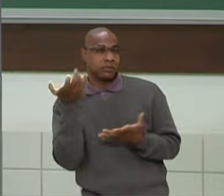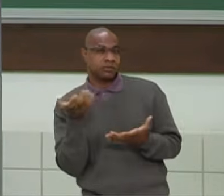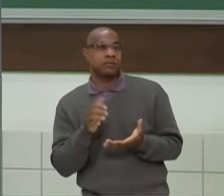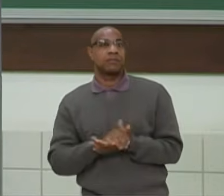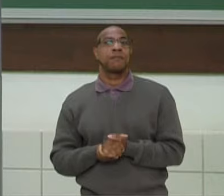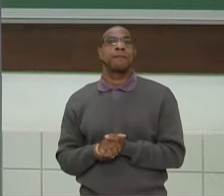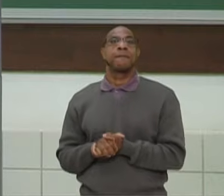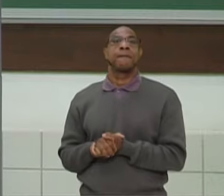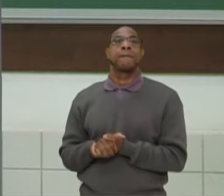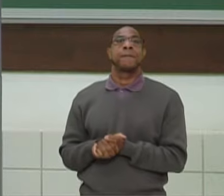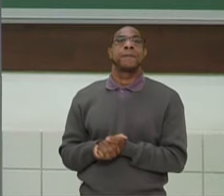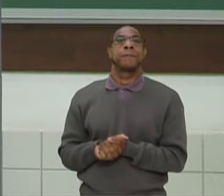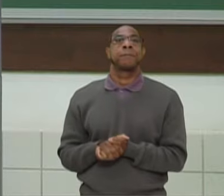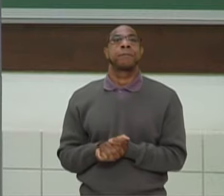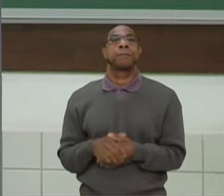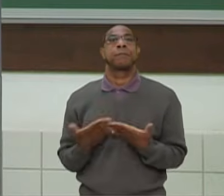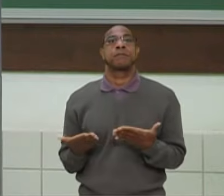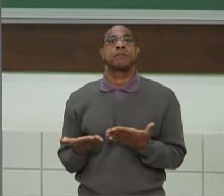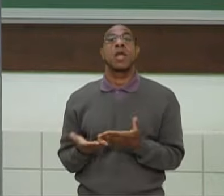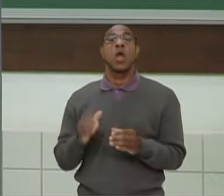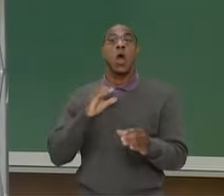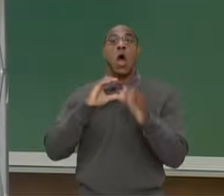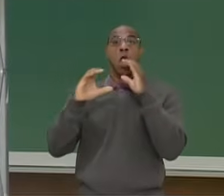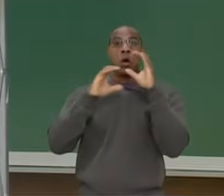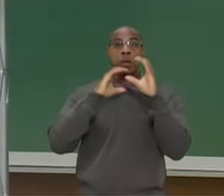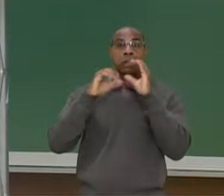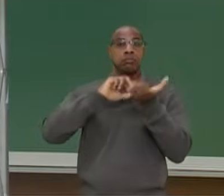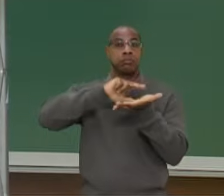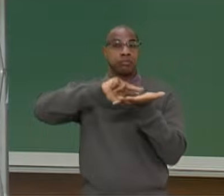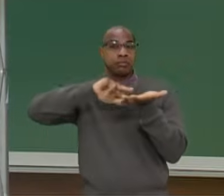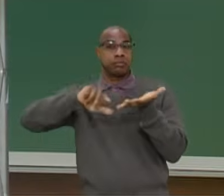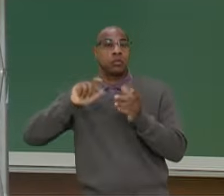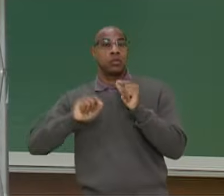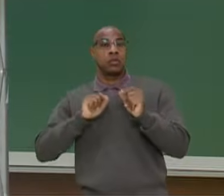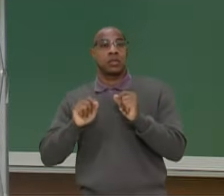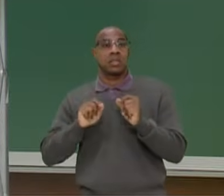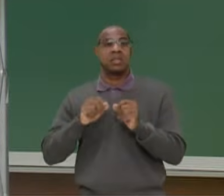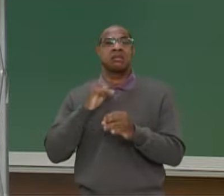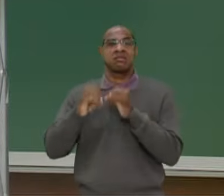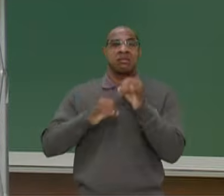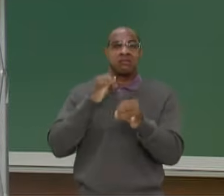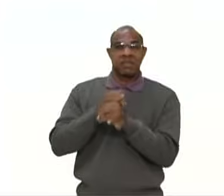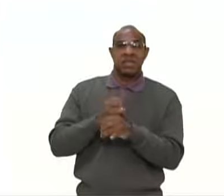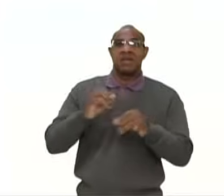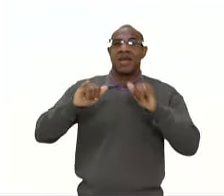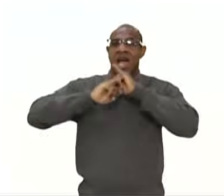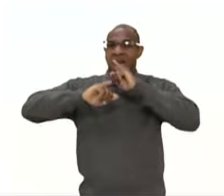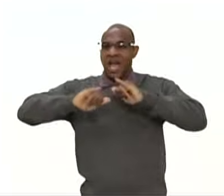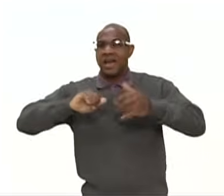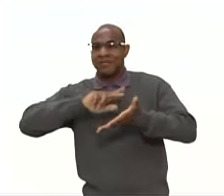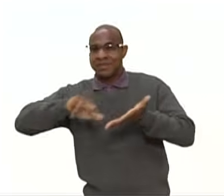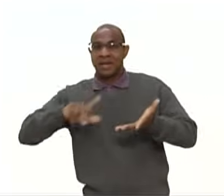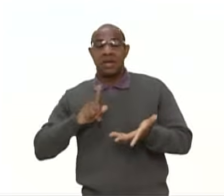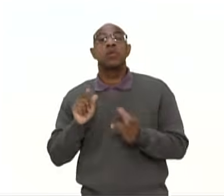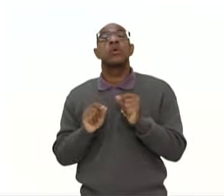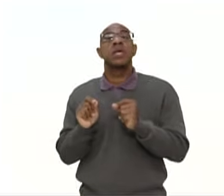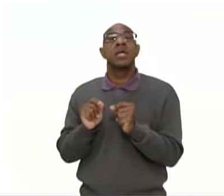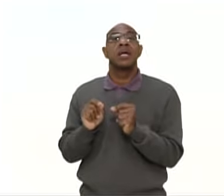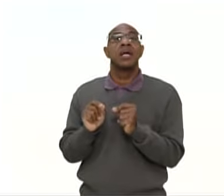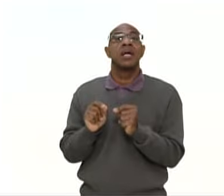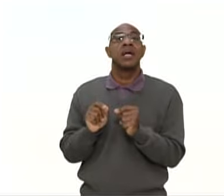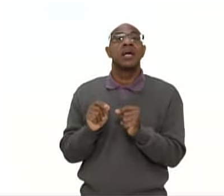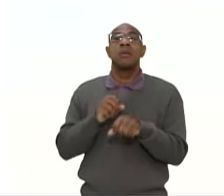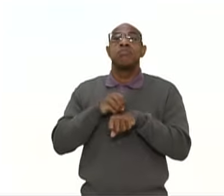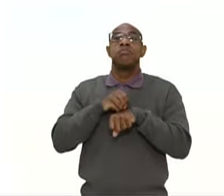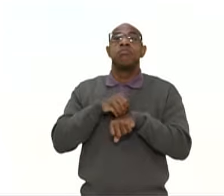isso. Os meios de comunicação de massa, então, TV, internet, etc., são veículos de ampla difusão